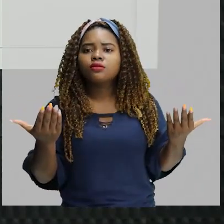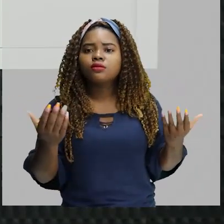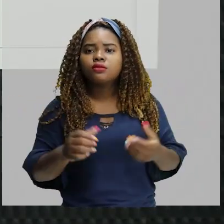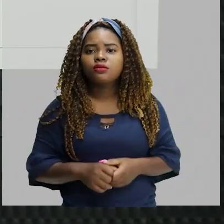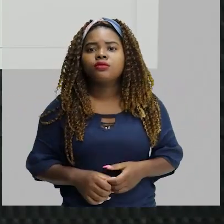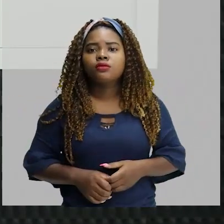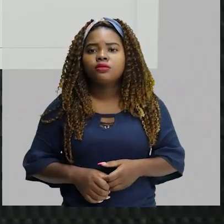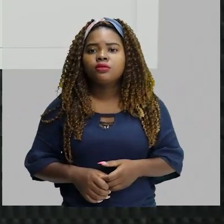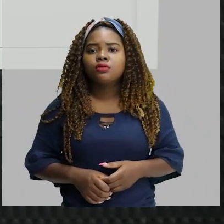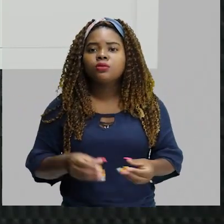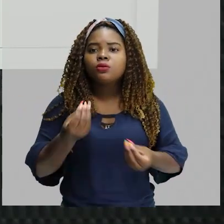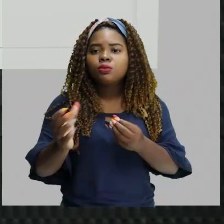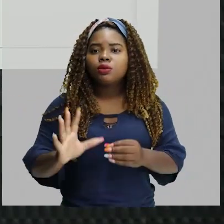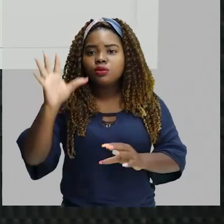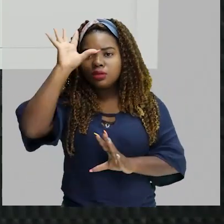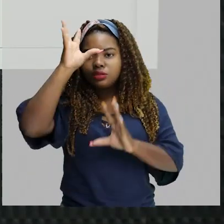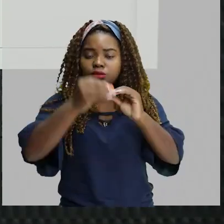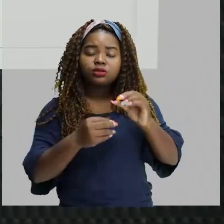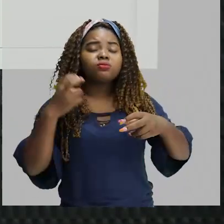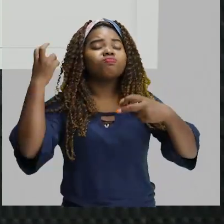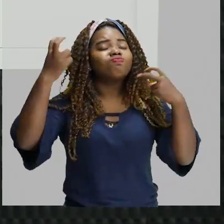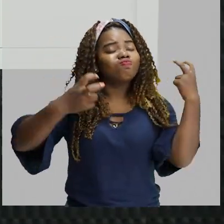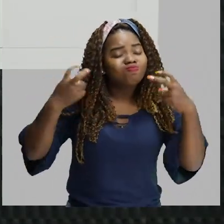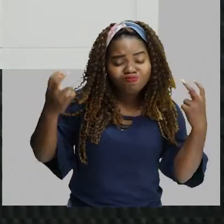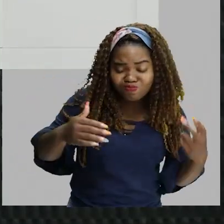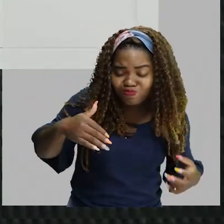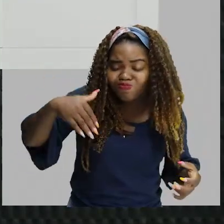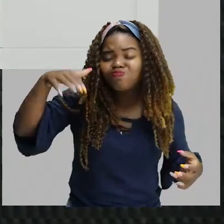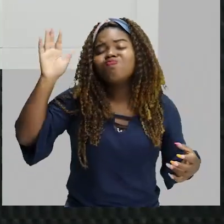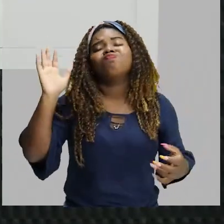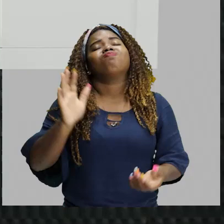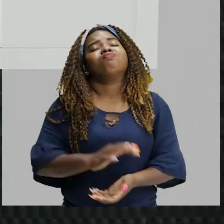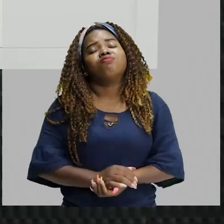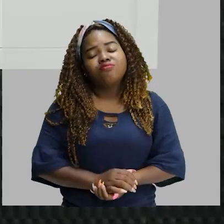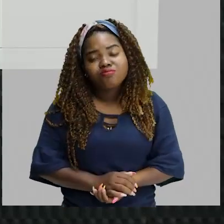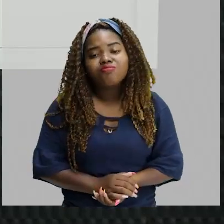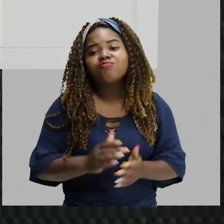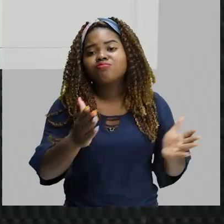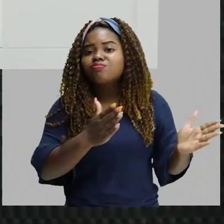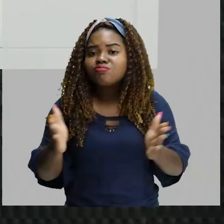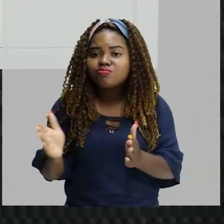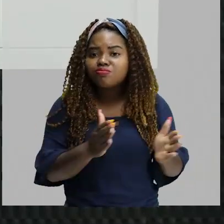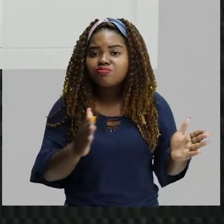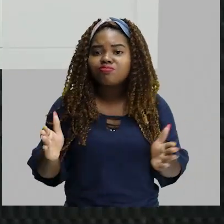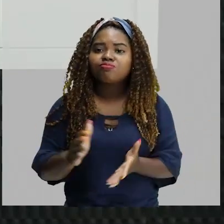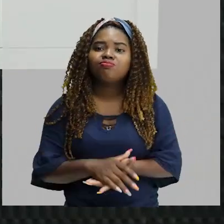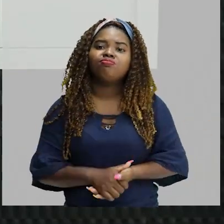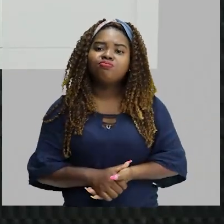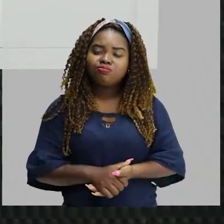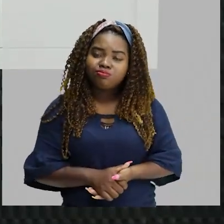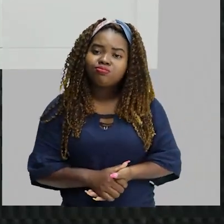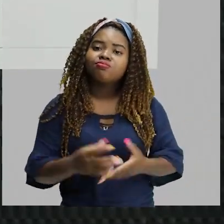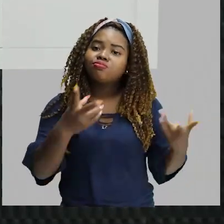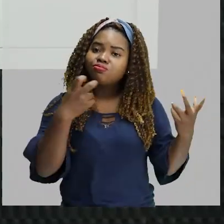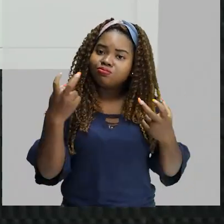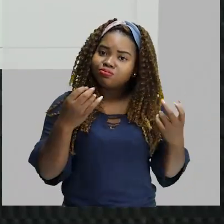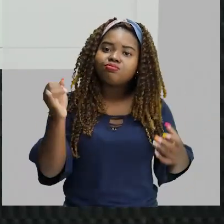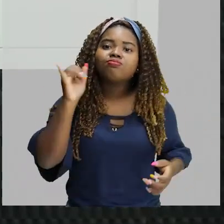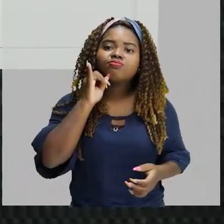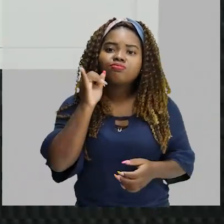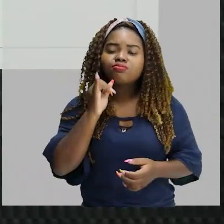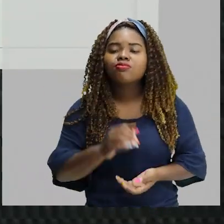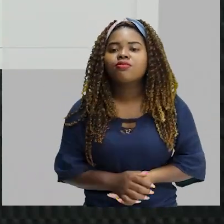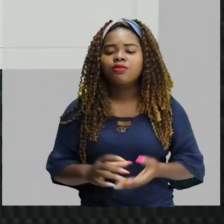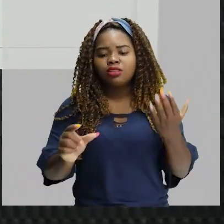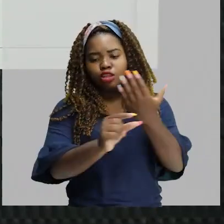a conclusão. Então ele tem uma preocupação muito clara, muito nítida com este processo. Daí você perceber, por exemplo, que na